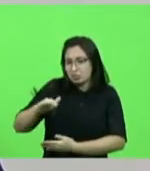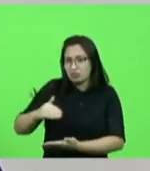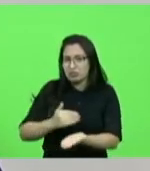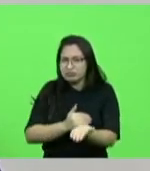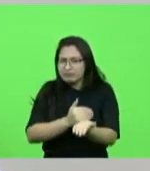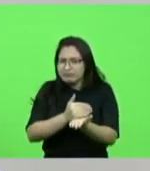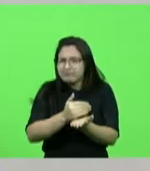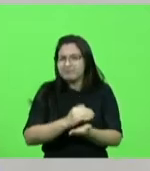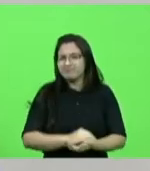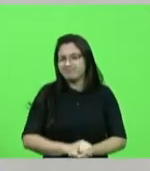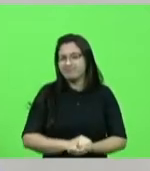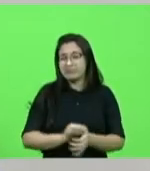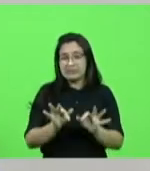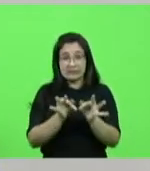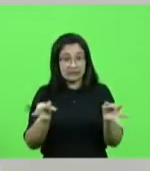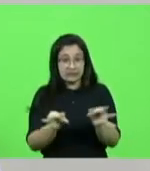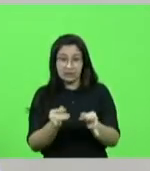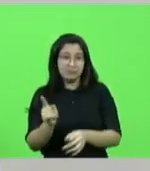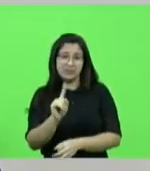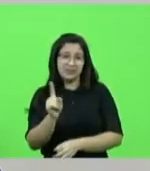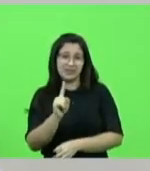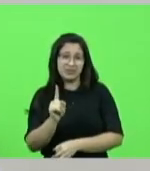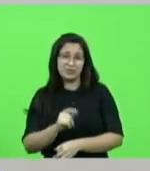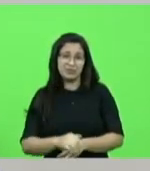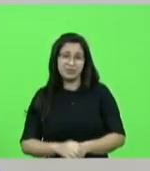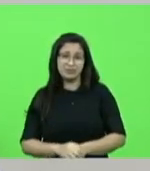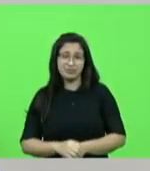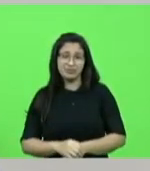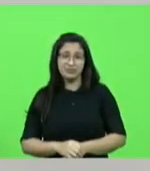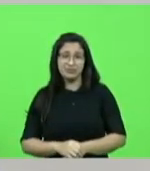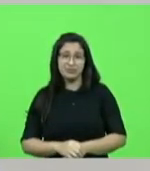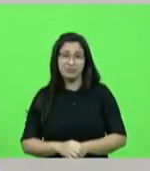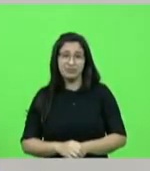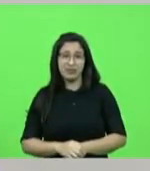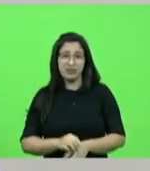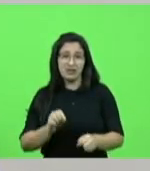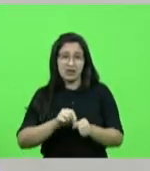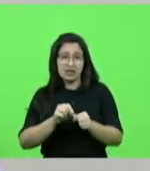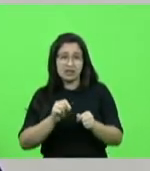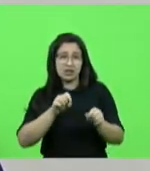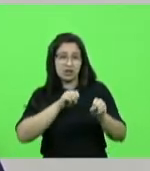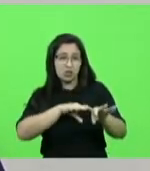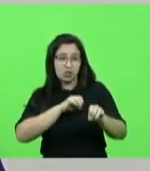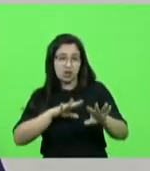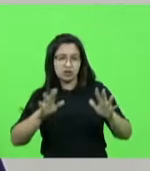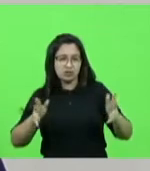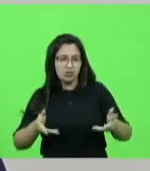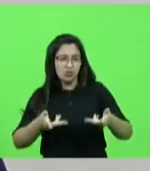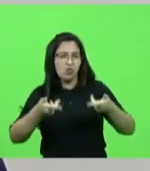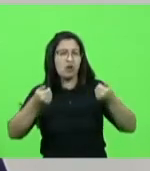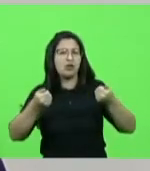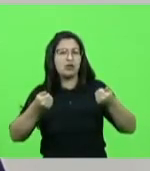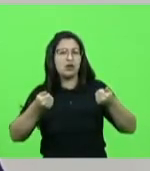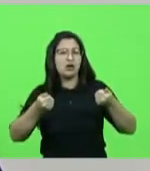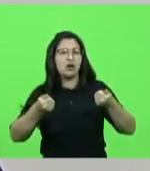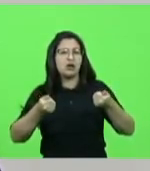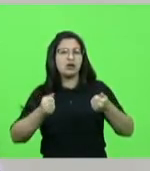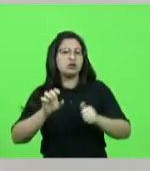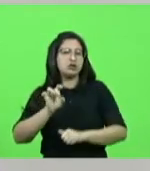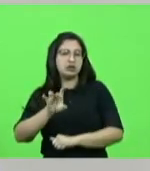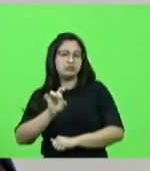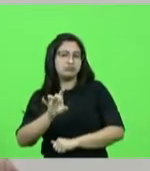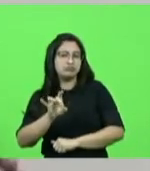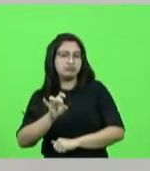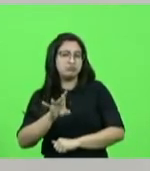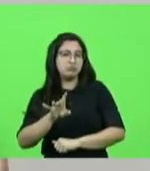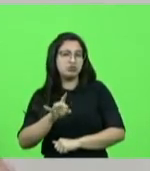Então, não é tão simples imaginar que se faz educação de qualidade com apenas